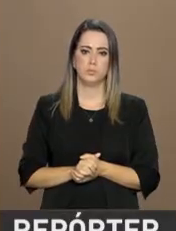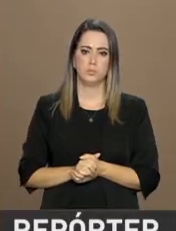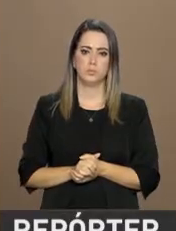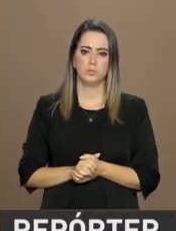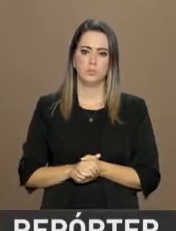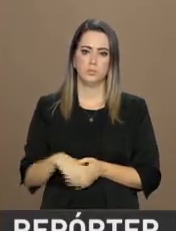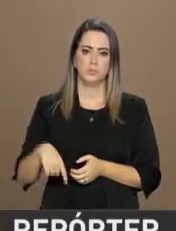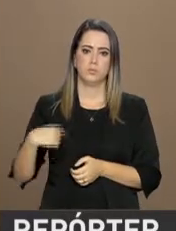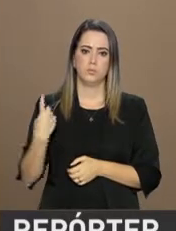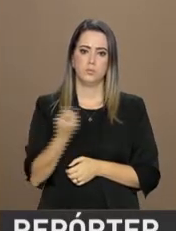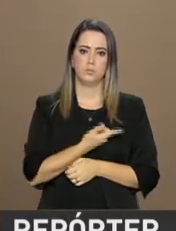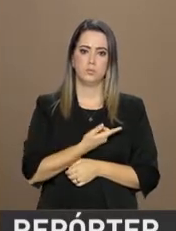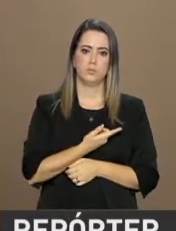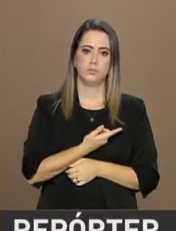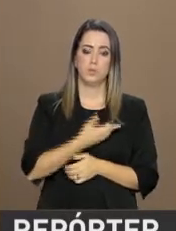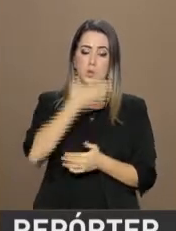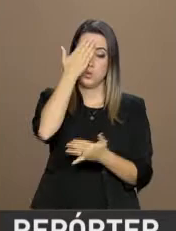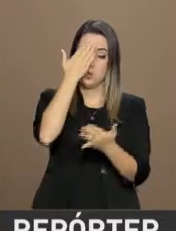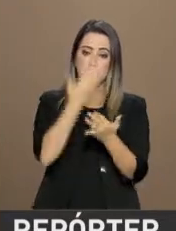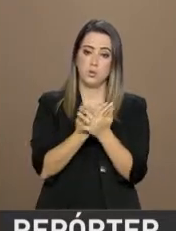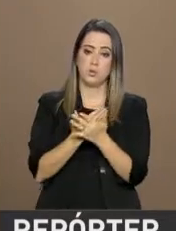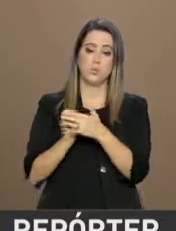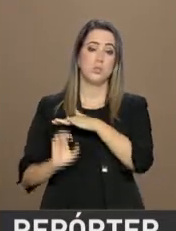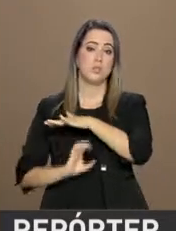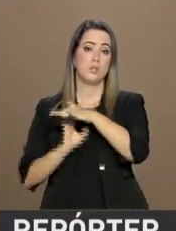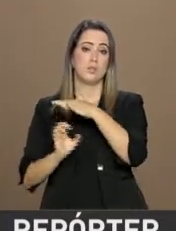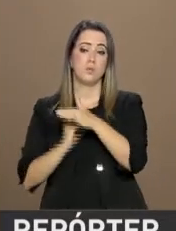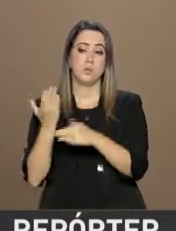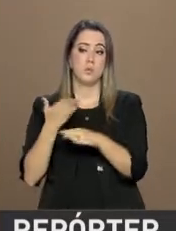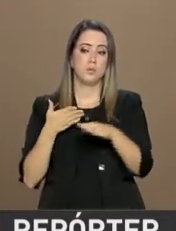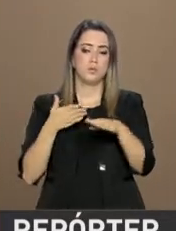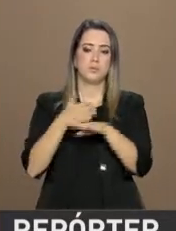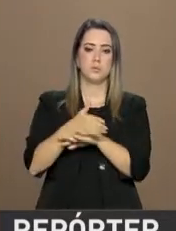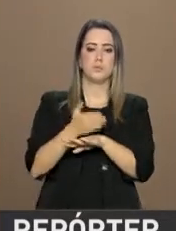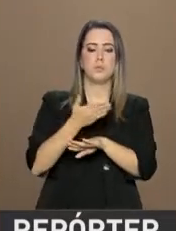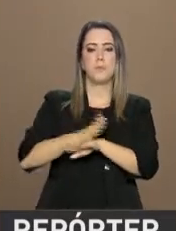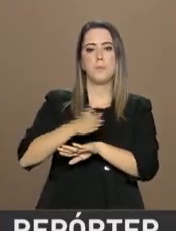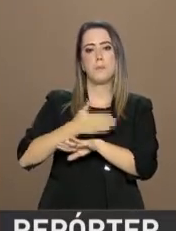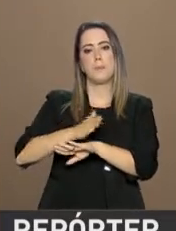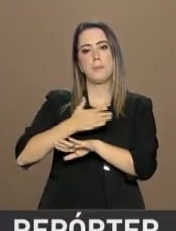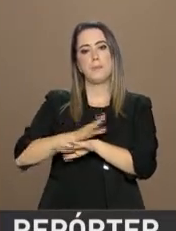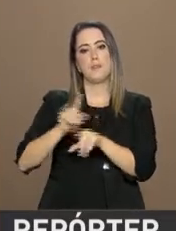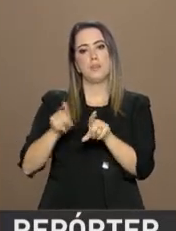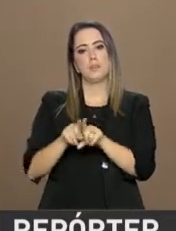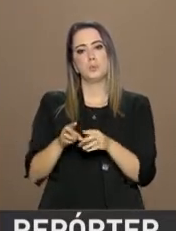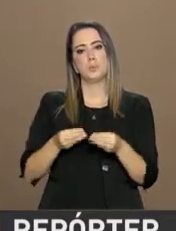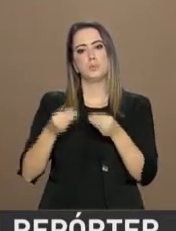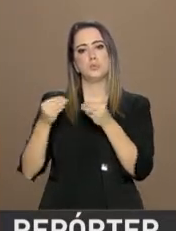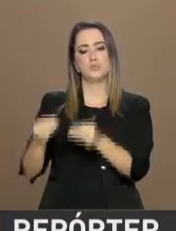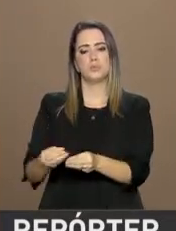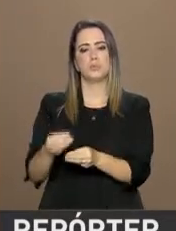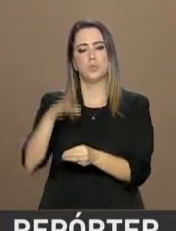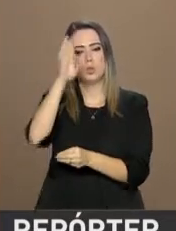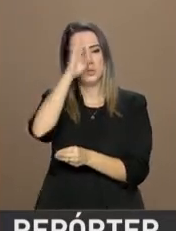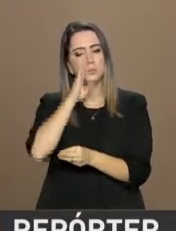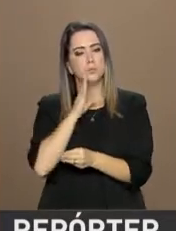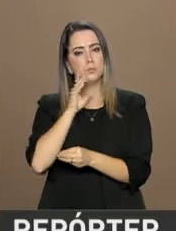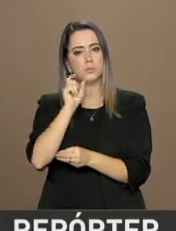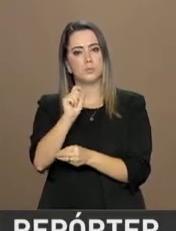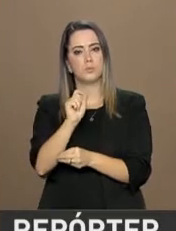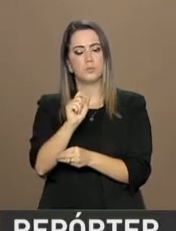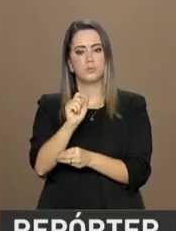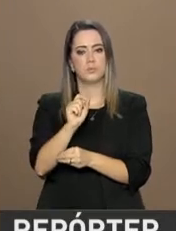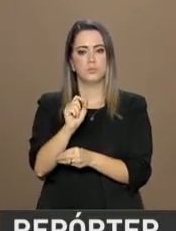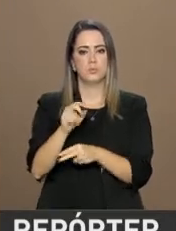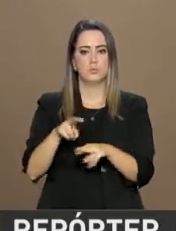a gente acredita que se os fornecedores quiserem aderir a esse curso de capacitação fornecido como de forma gratuita né